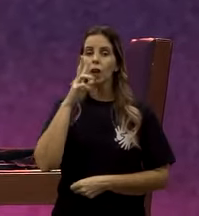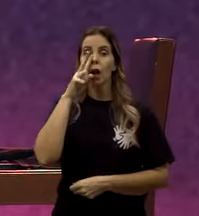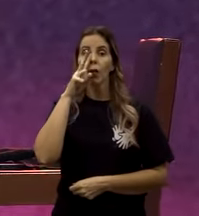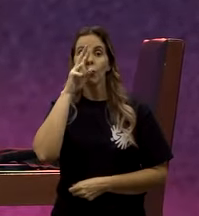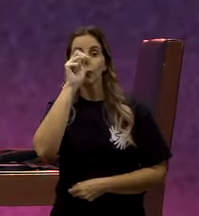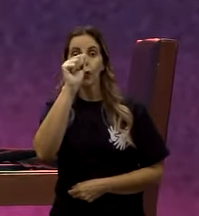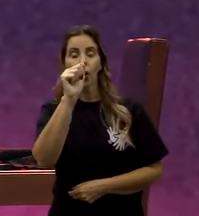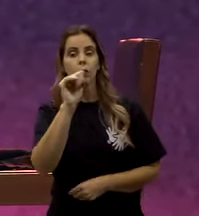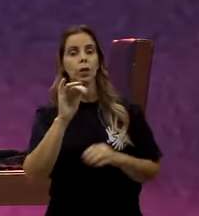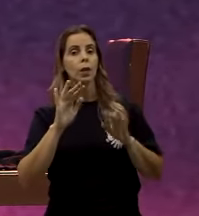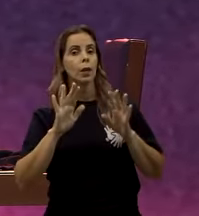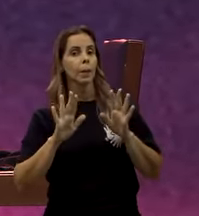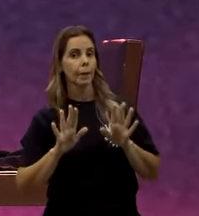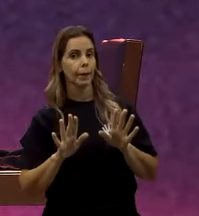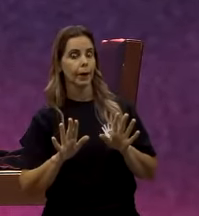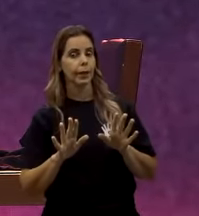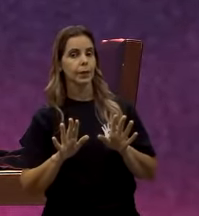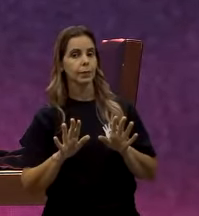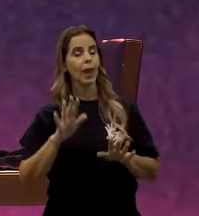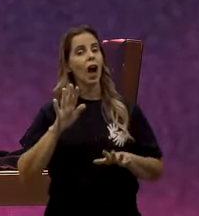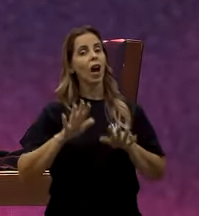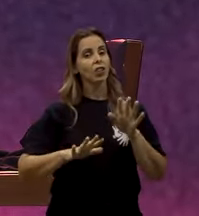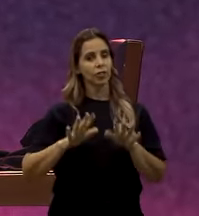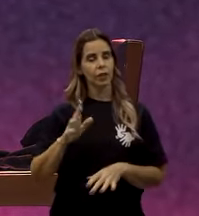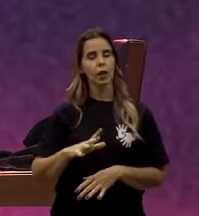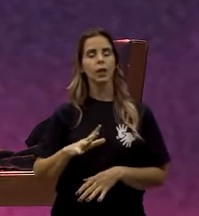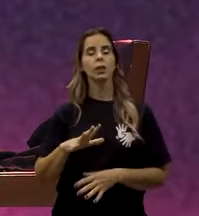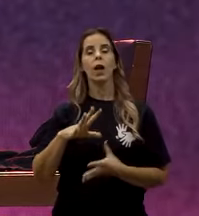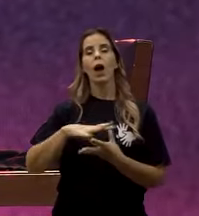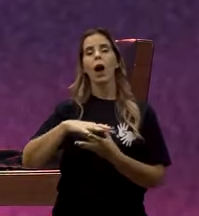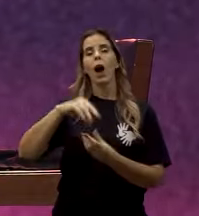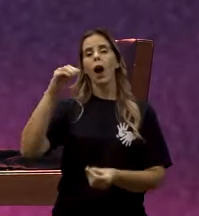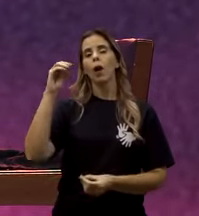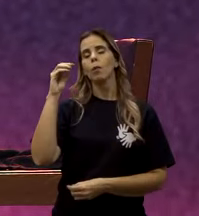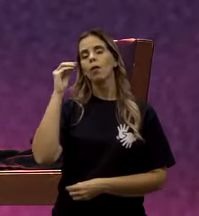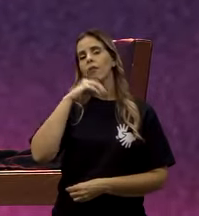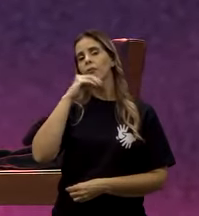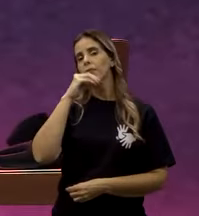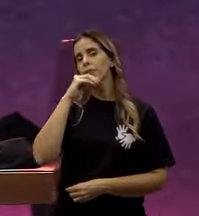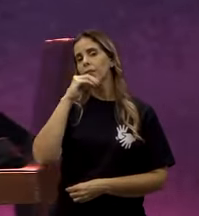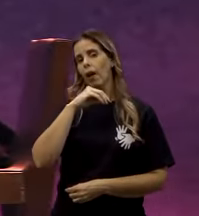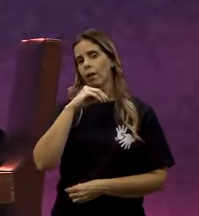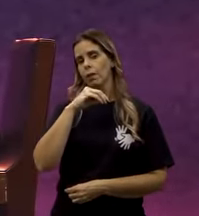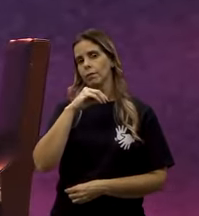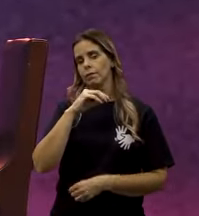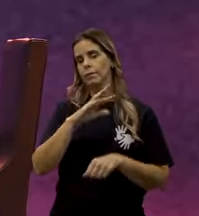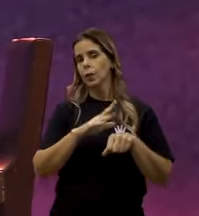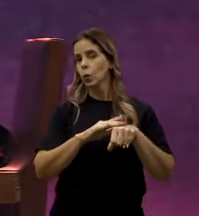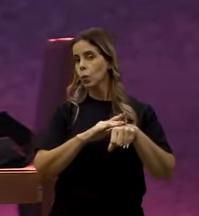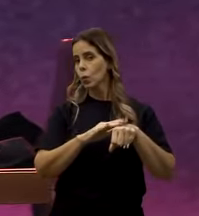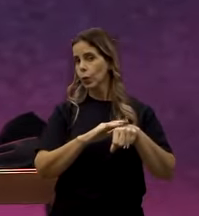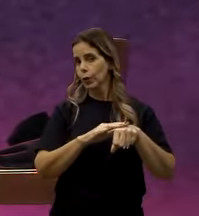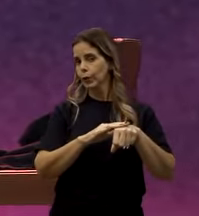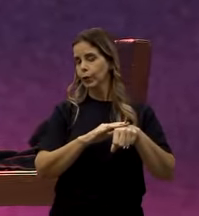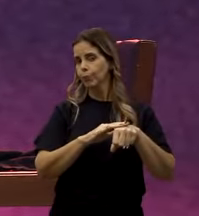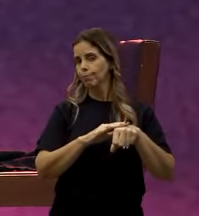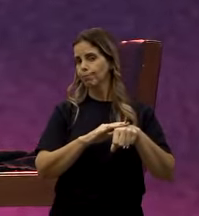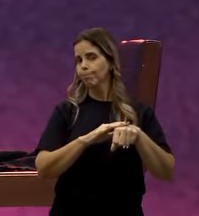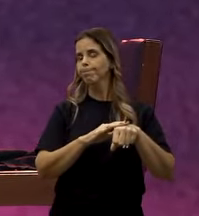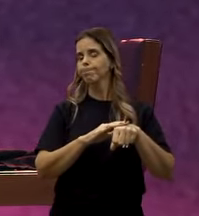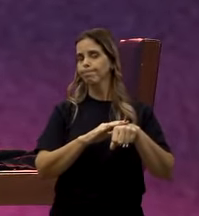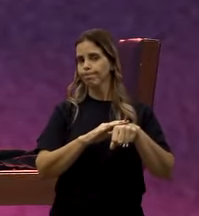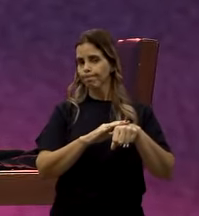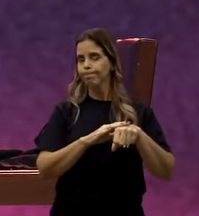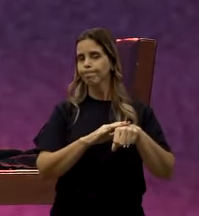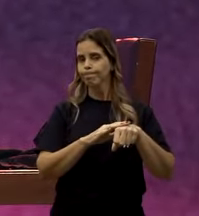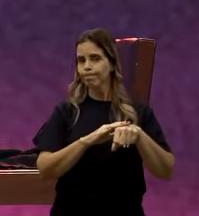mas a gente a maioria de nós somos fracassados na alma somos doentes da Alma somos pessoas